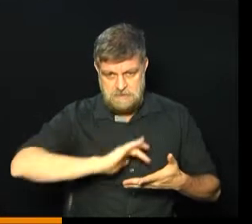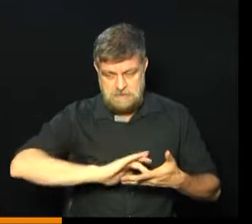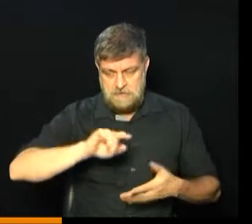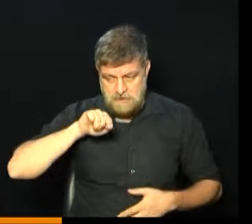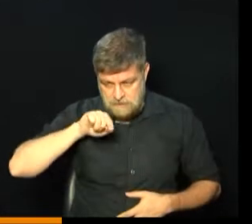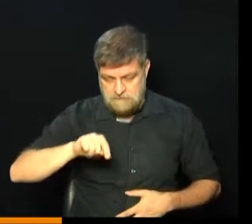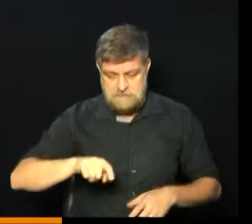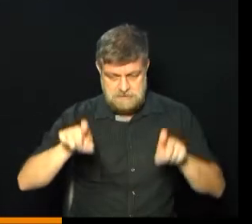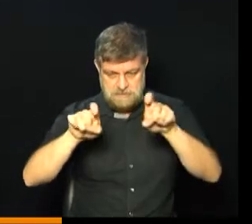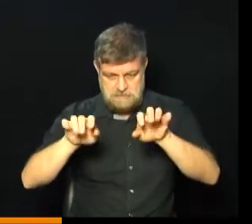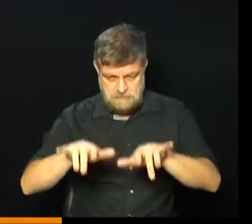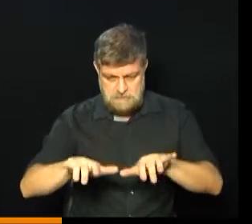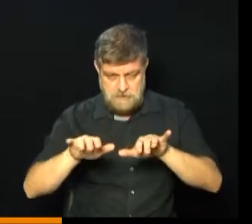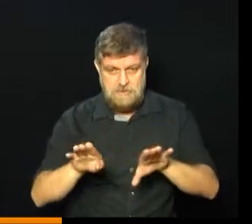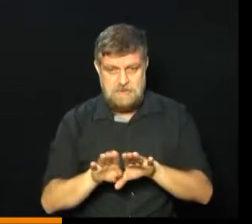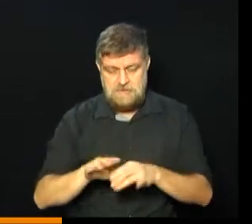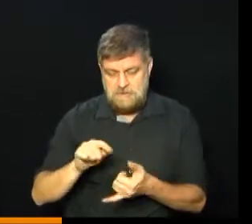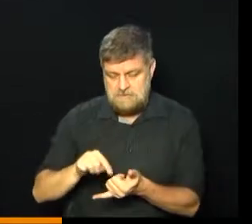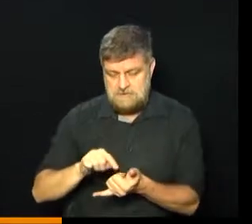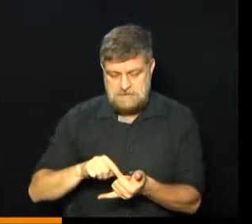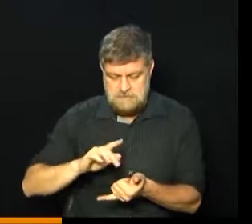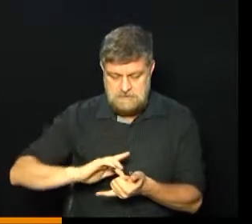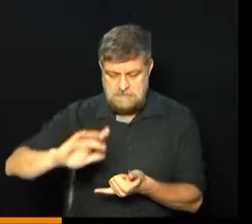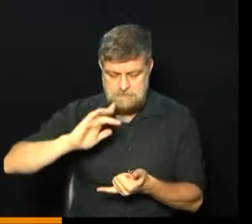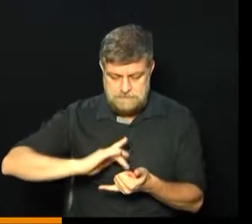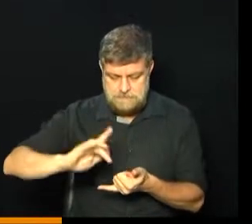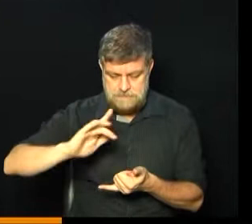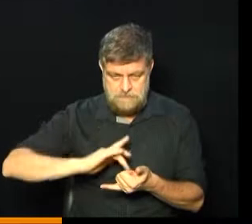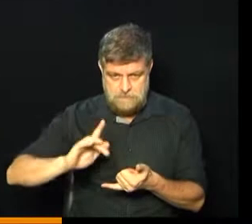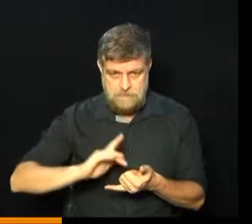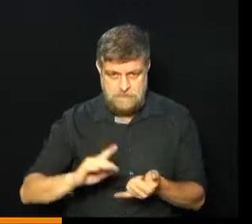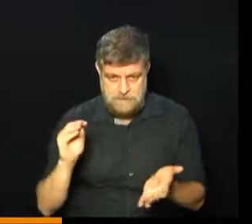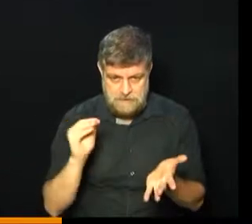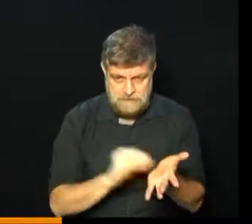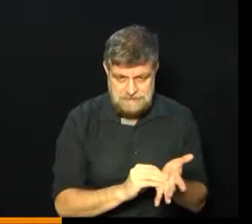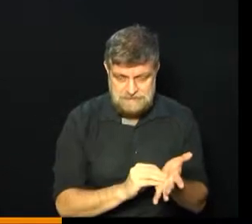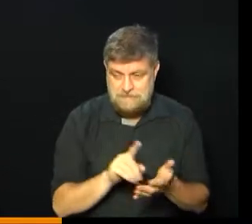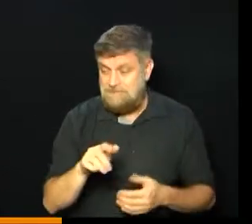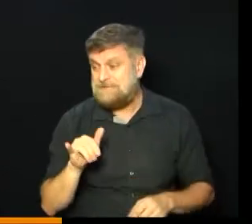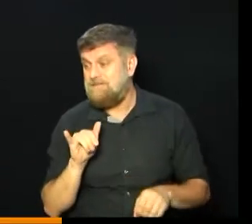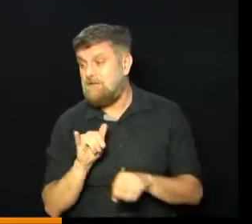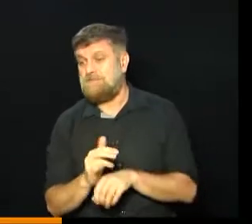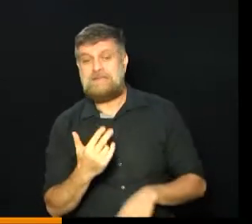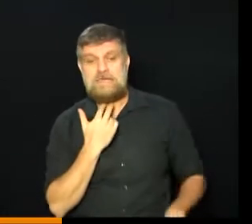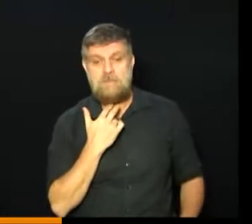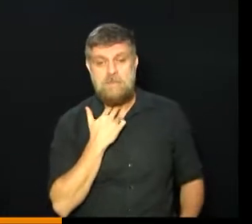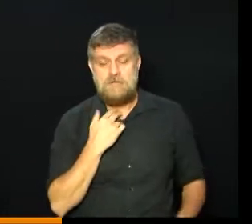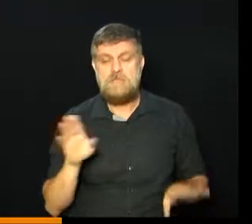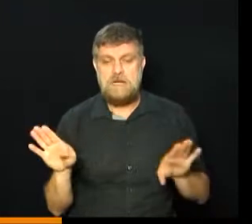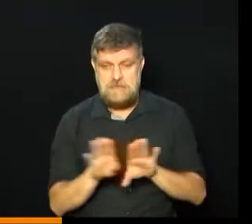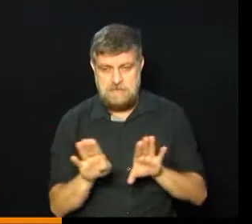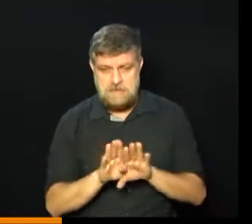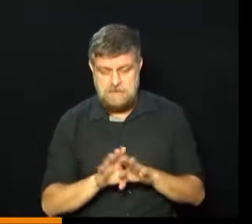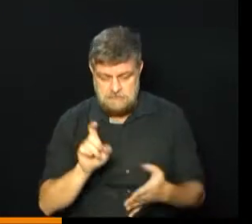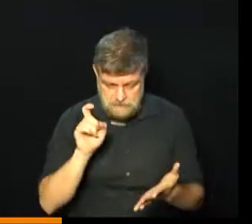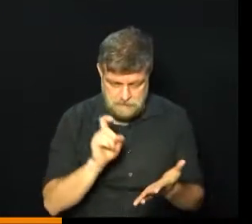no seu computador ou também no seu celular se você fez o agendamento e não pode não pode comparecer também você